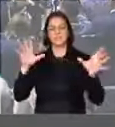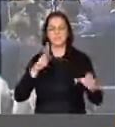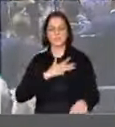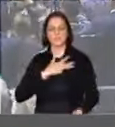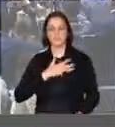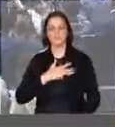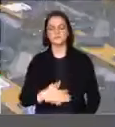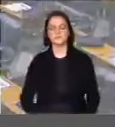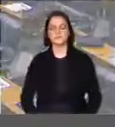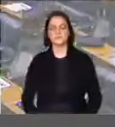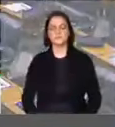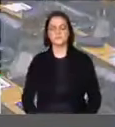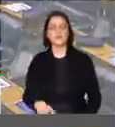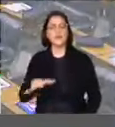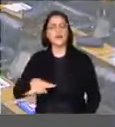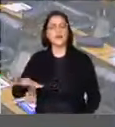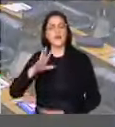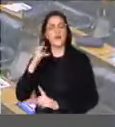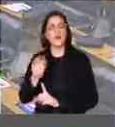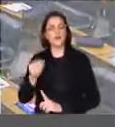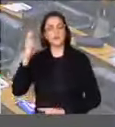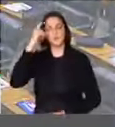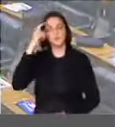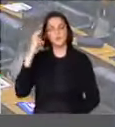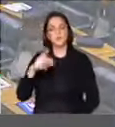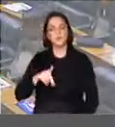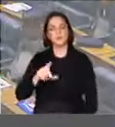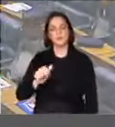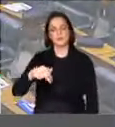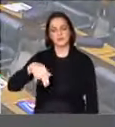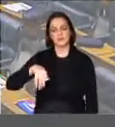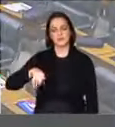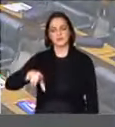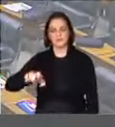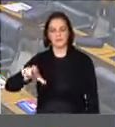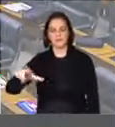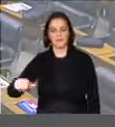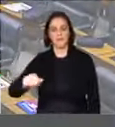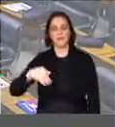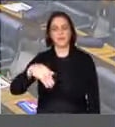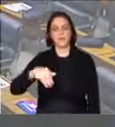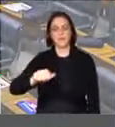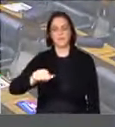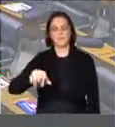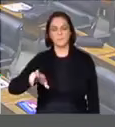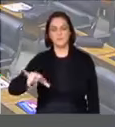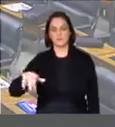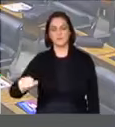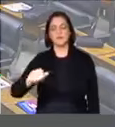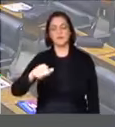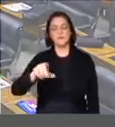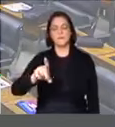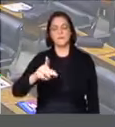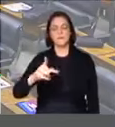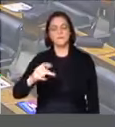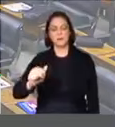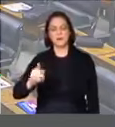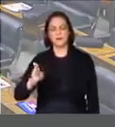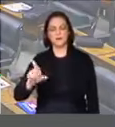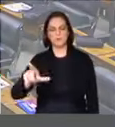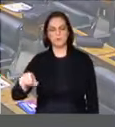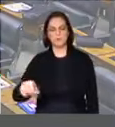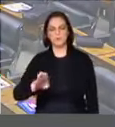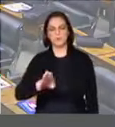Na arte e cultura, Daniela Mercoli, Malu Versosa, Pablo Vittar, Jane de Castro,